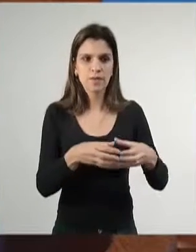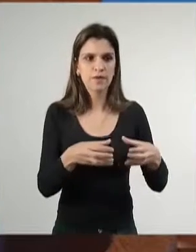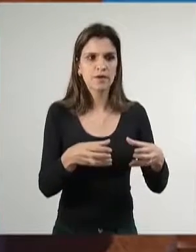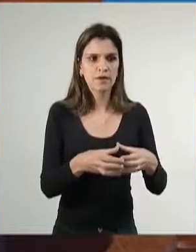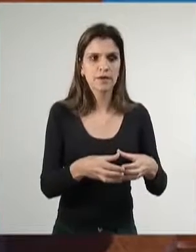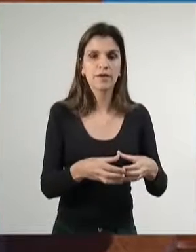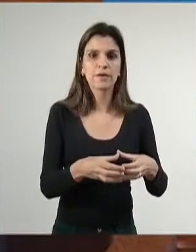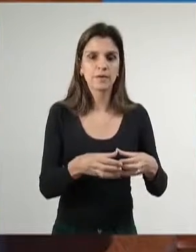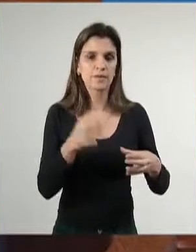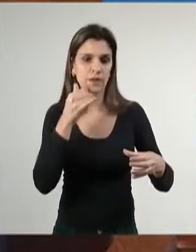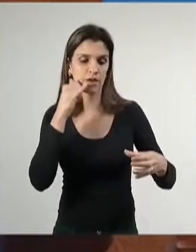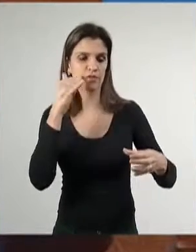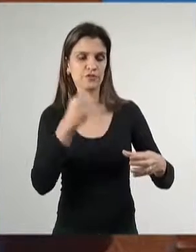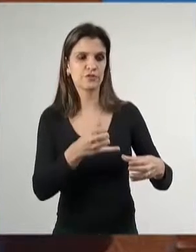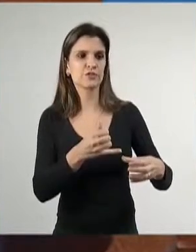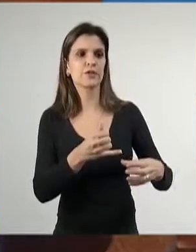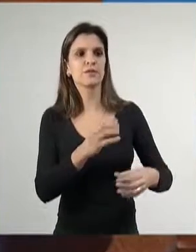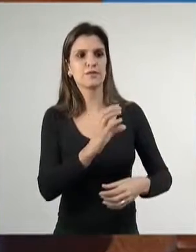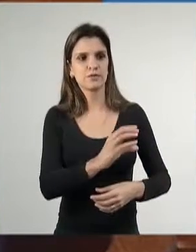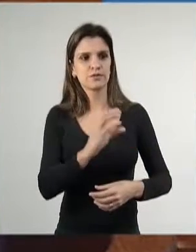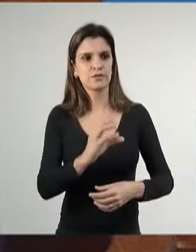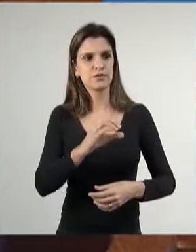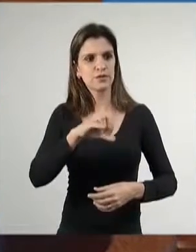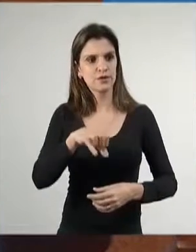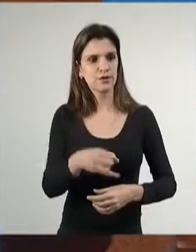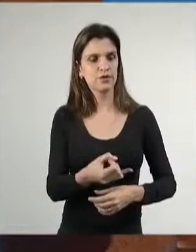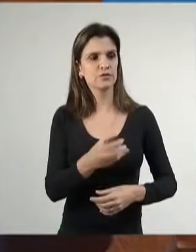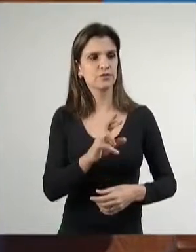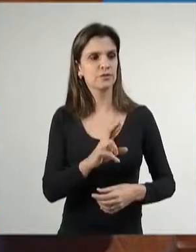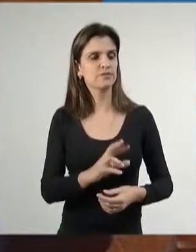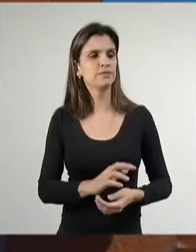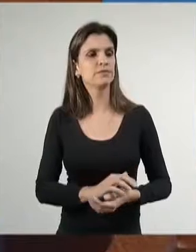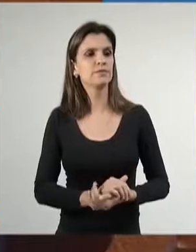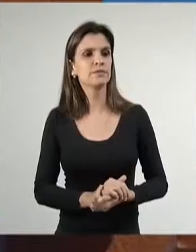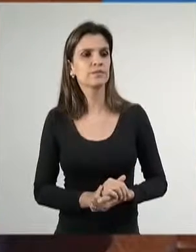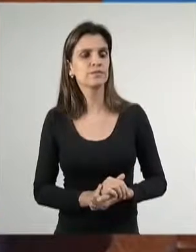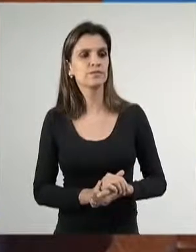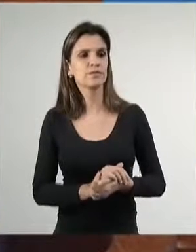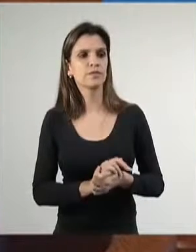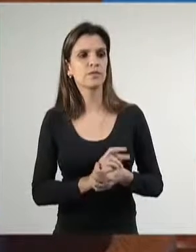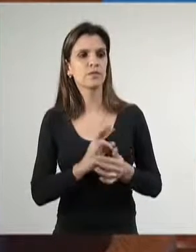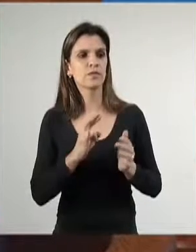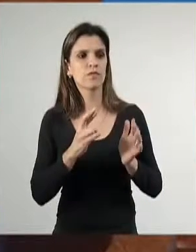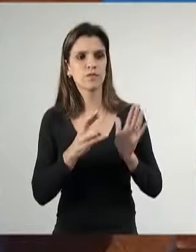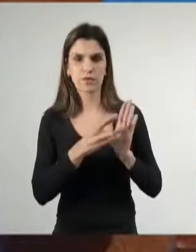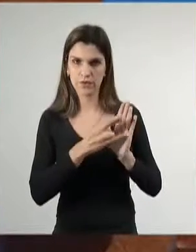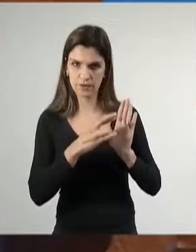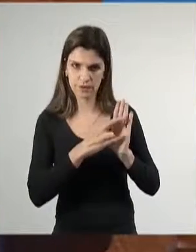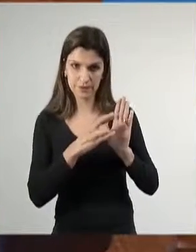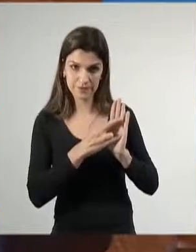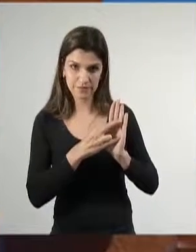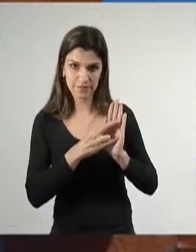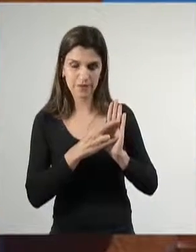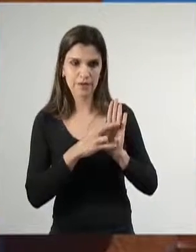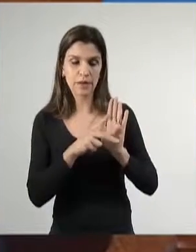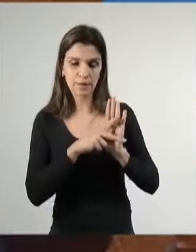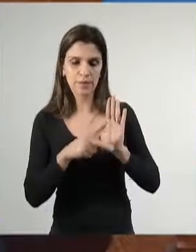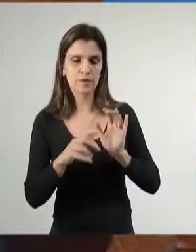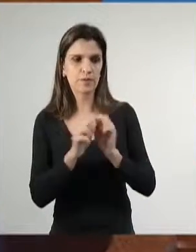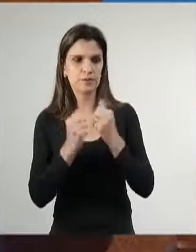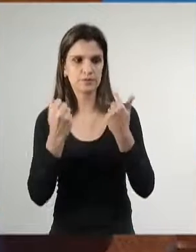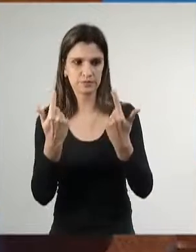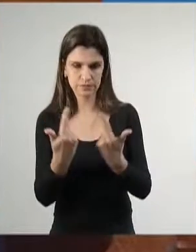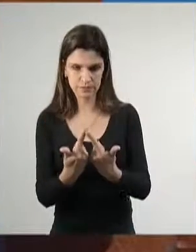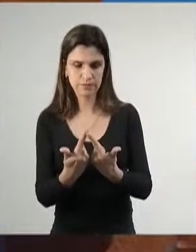que preliminarmente analisarão essa minha iniciativa. O regimento interno desta Assembleia Legislativa, em seu artigo